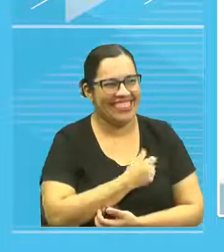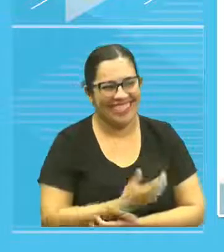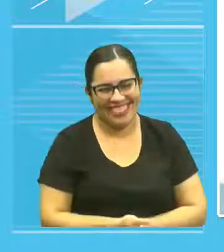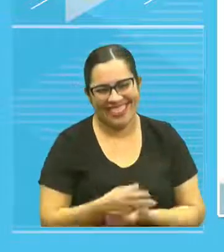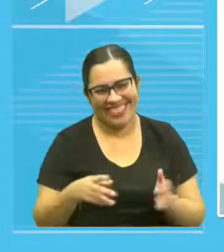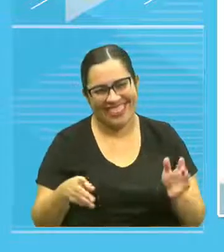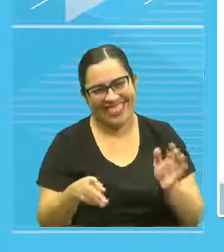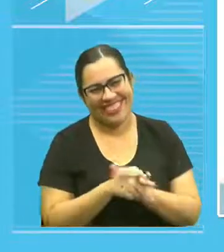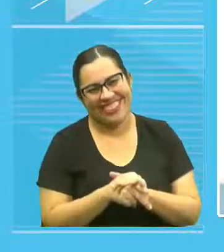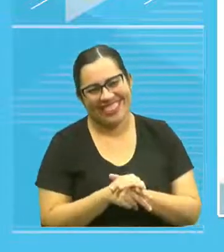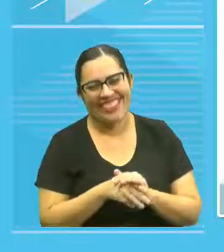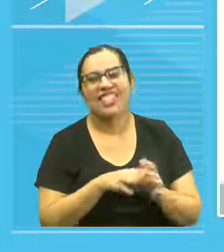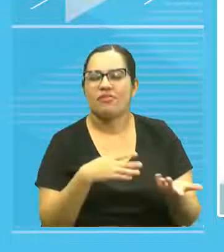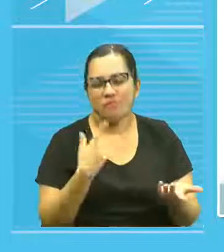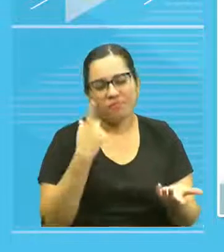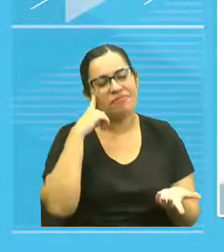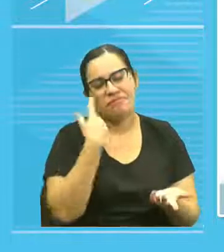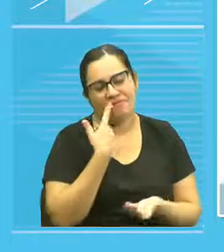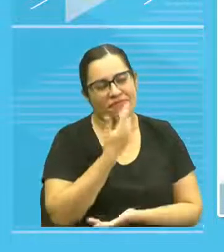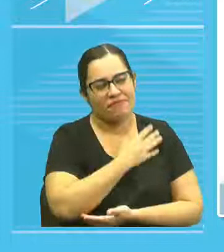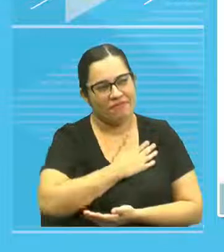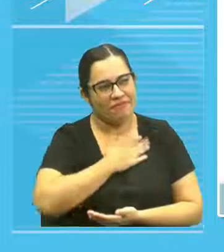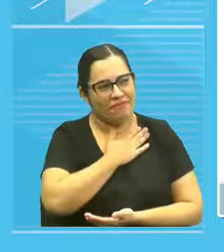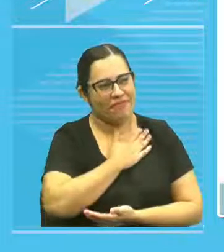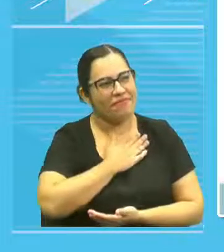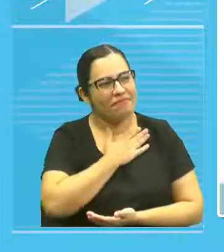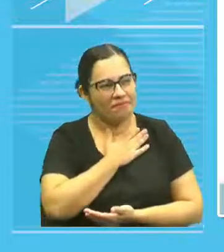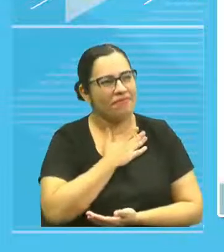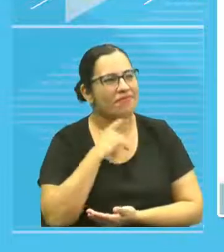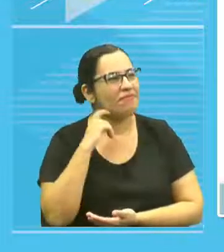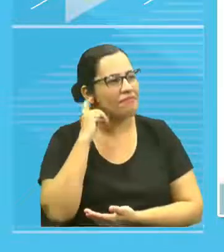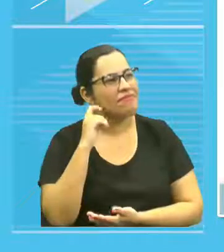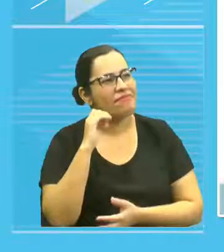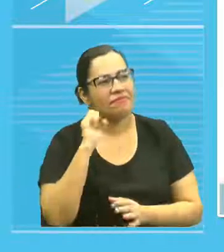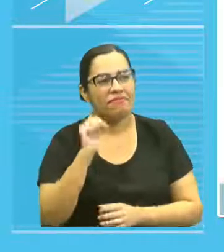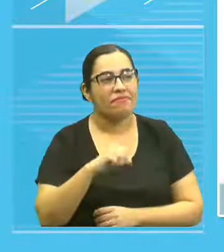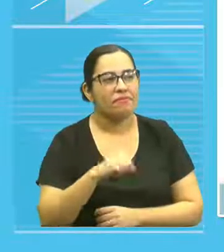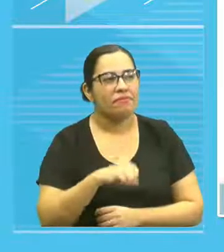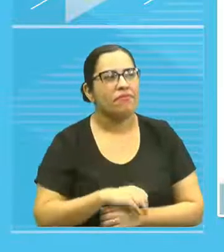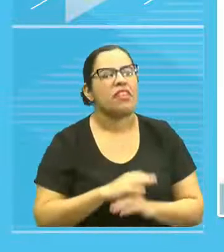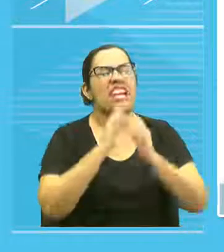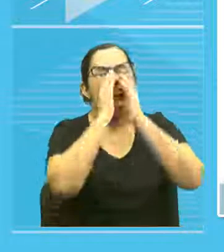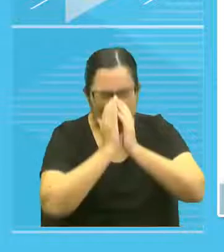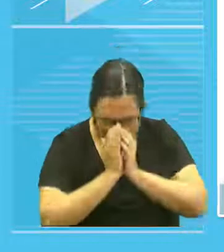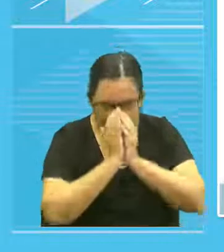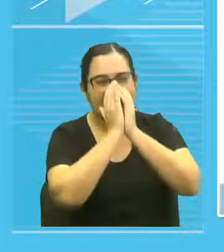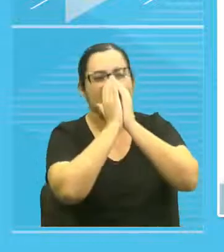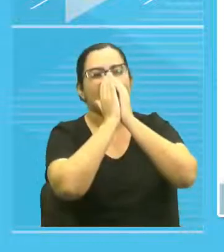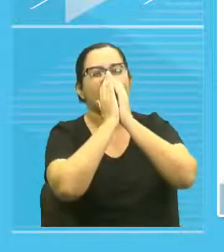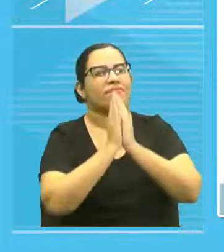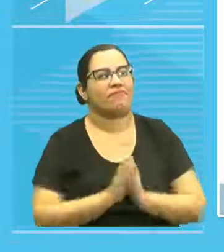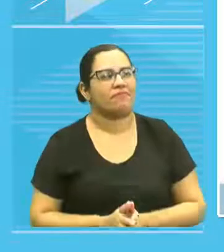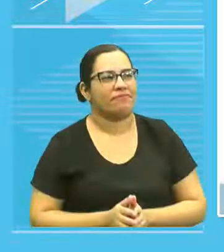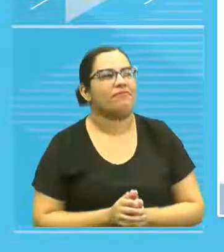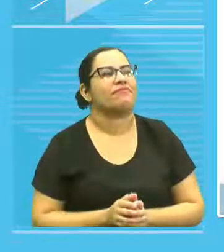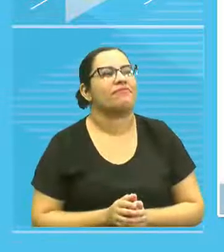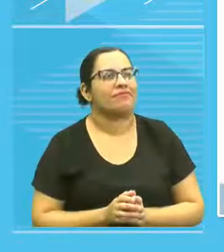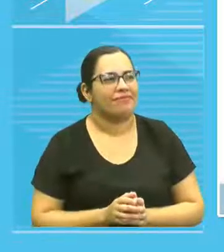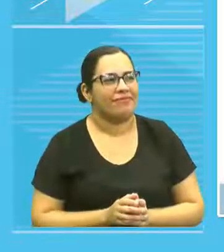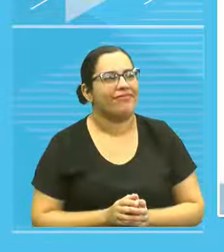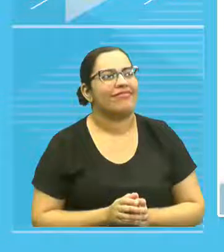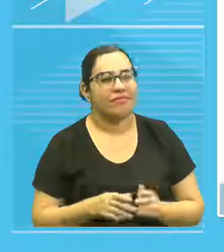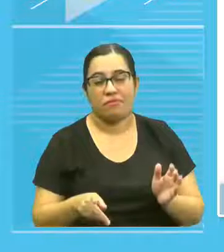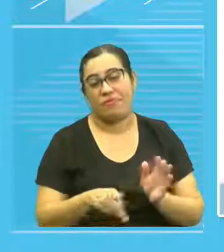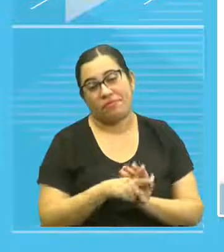papel porque é bem próximo nessa questão do da sonoridade né atchim espirro